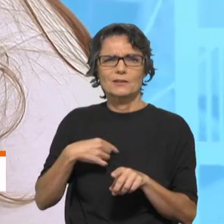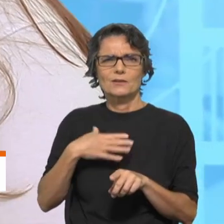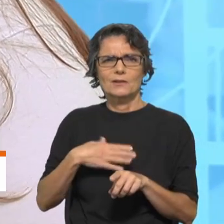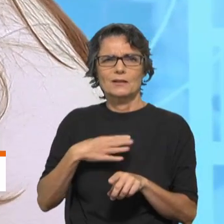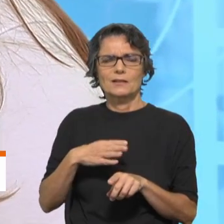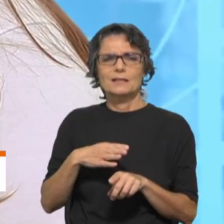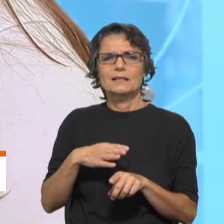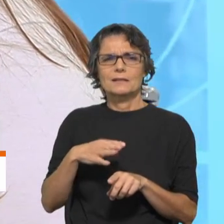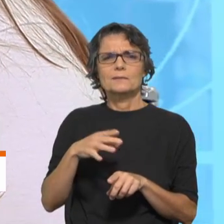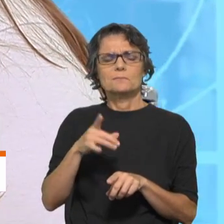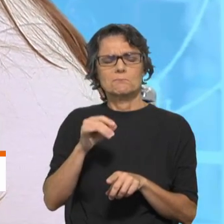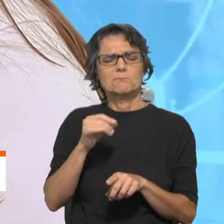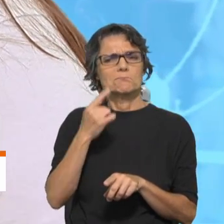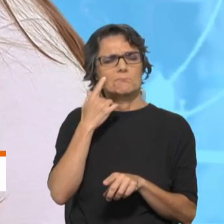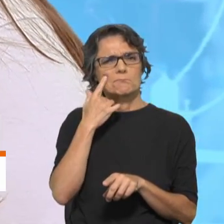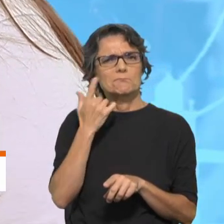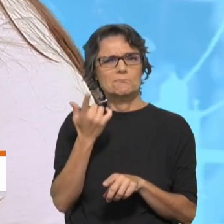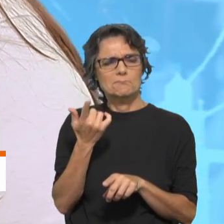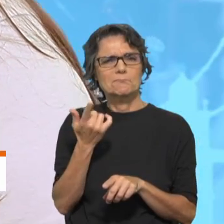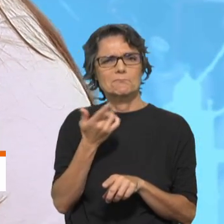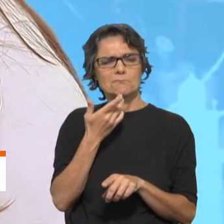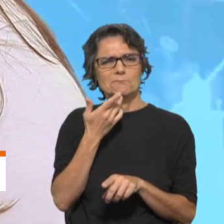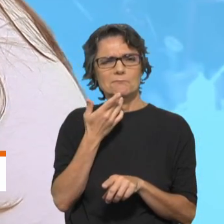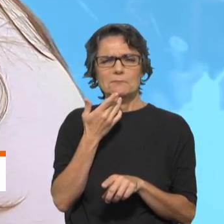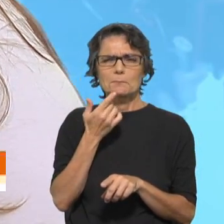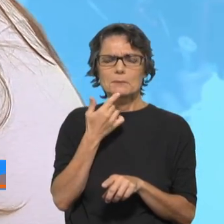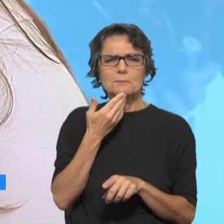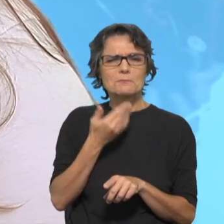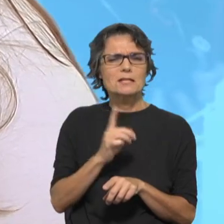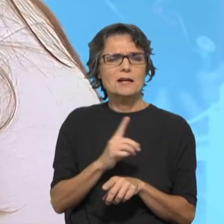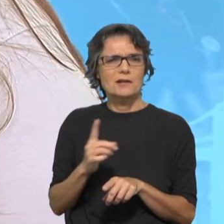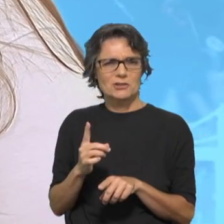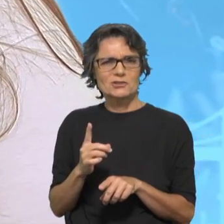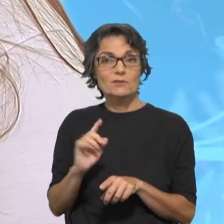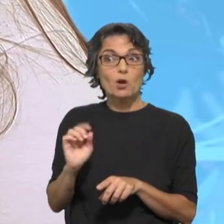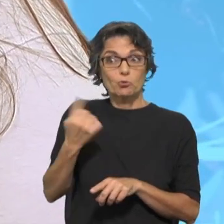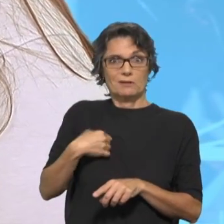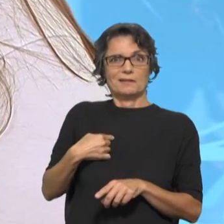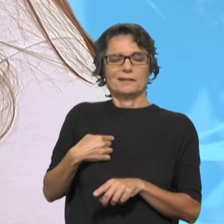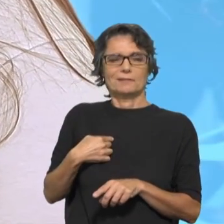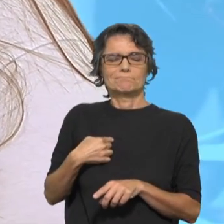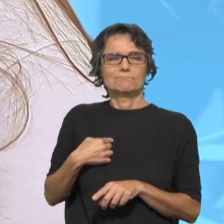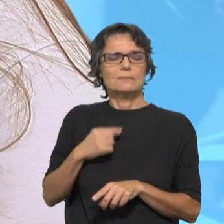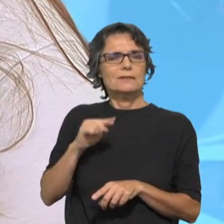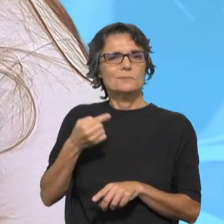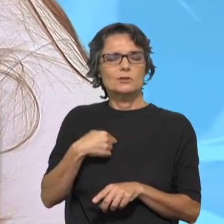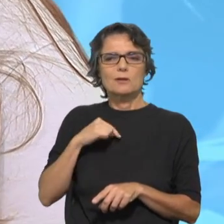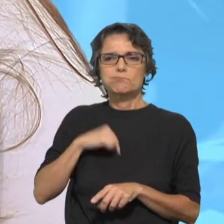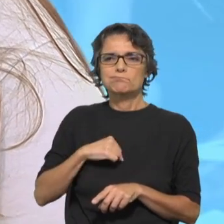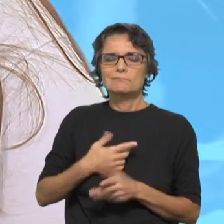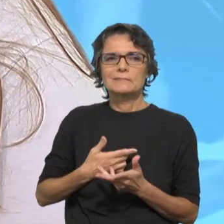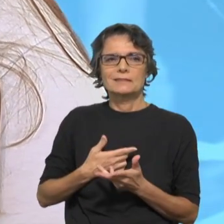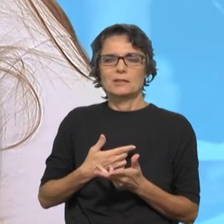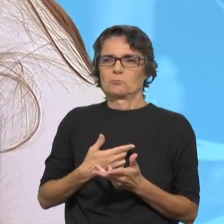e decidi experimentar. Fui a única da minha paróquia que foi fazer o convívio nessa altura. E, de facto, mudou muito a minha vida. Eu era uma pessoa muito